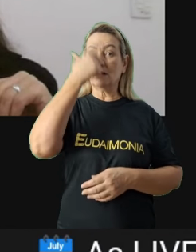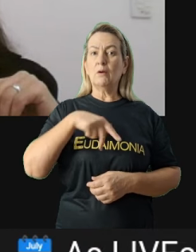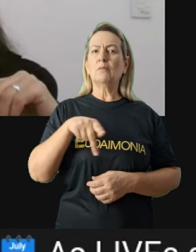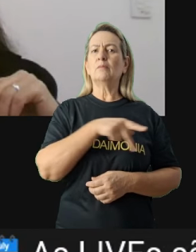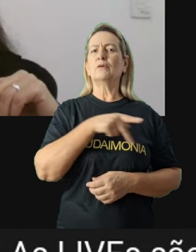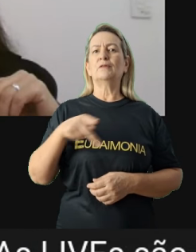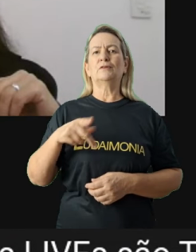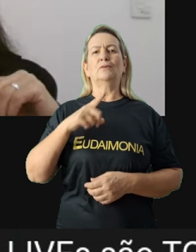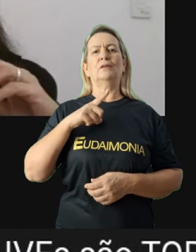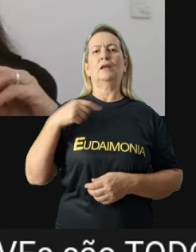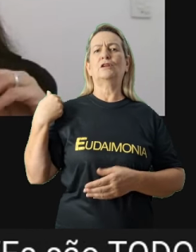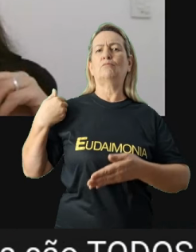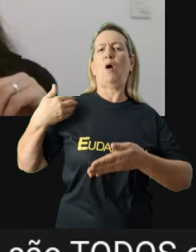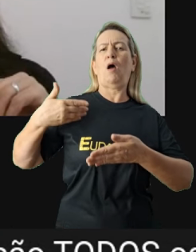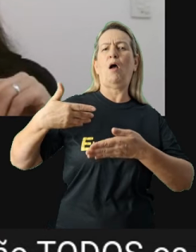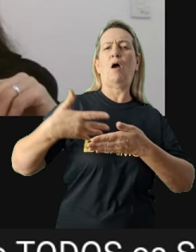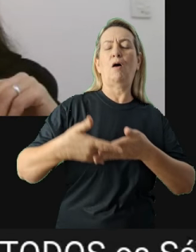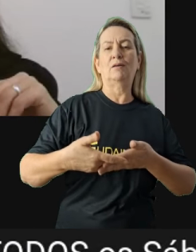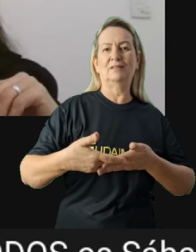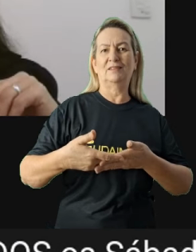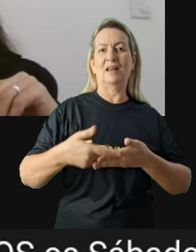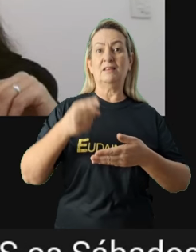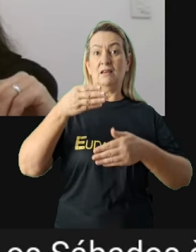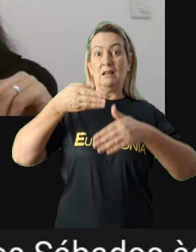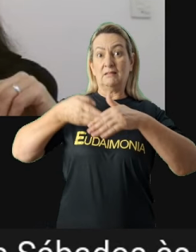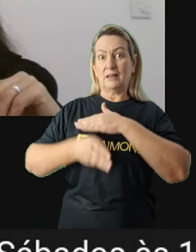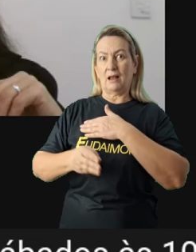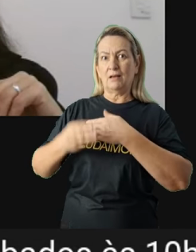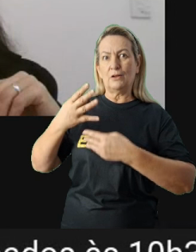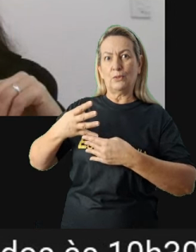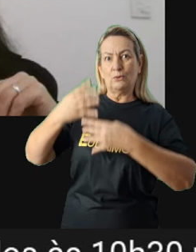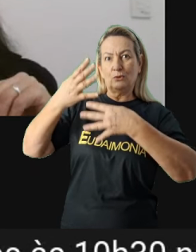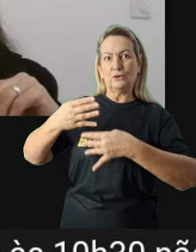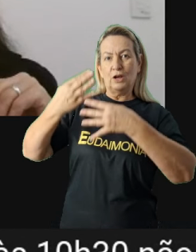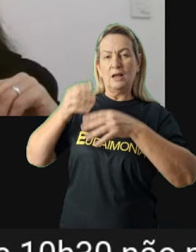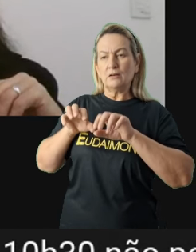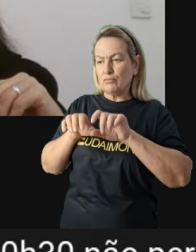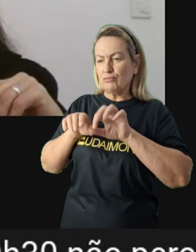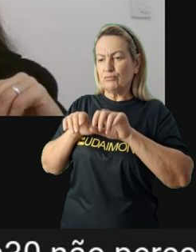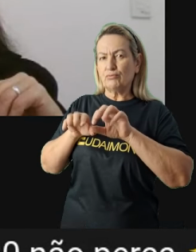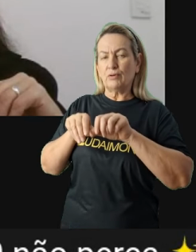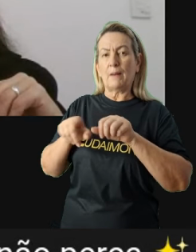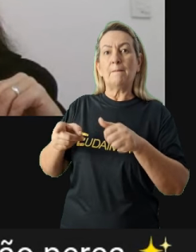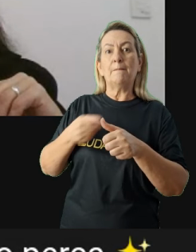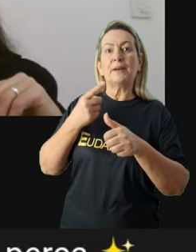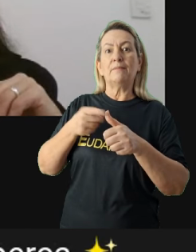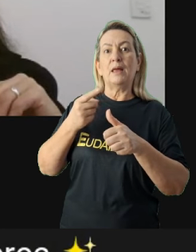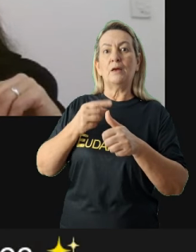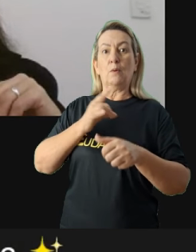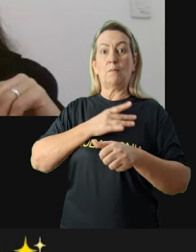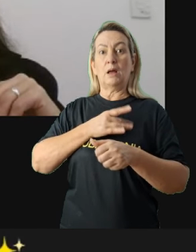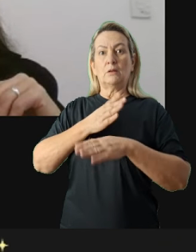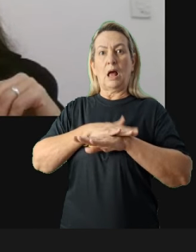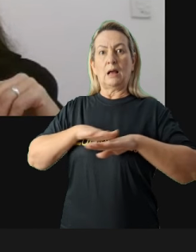no mundo do GPT. Então, o docente tem já, por carreira, isso, né? Então, se ele entrar no GPT,